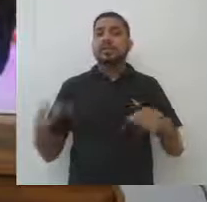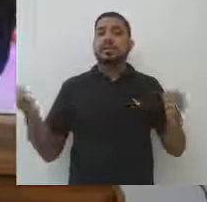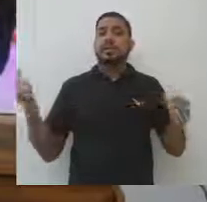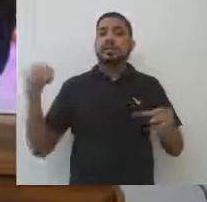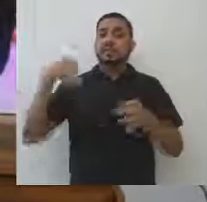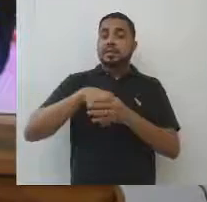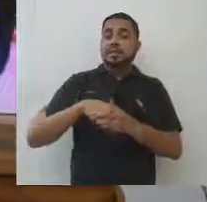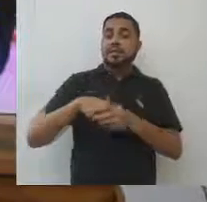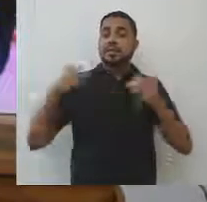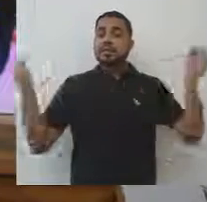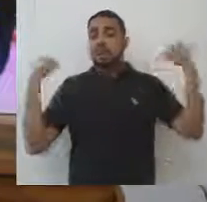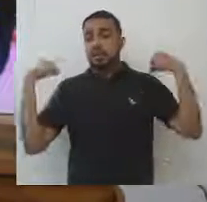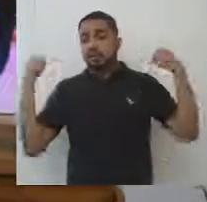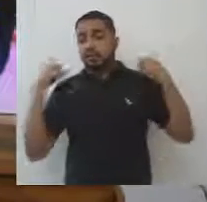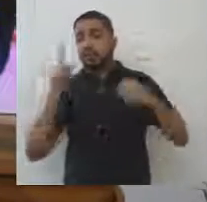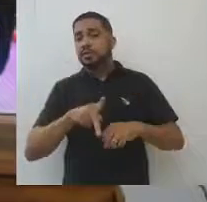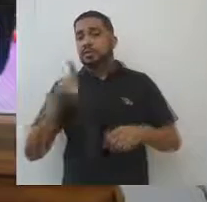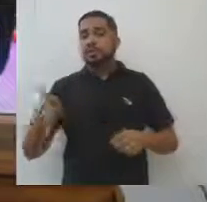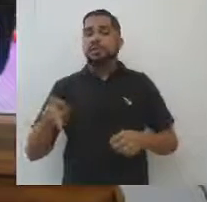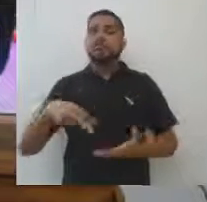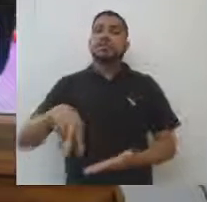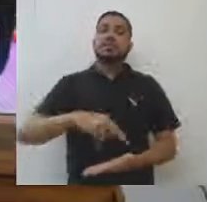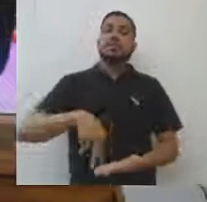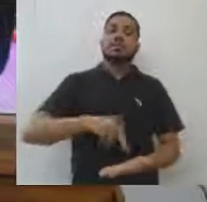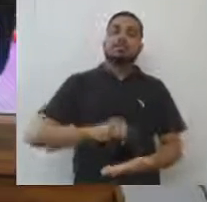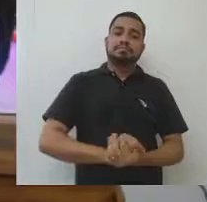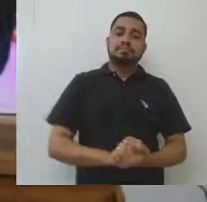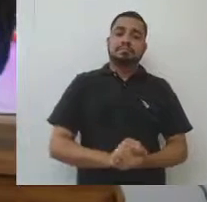academia como professores de dança.